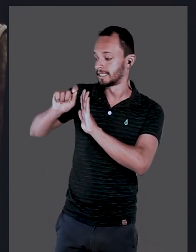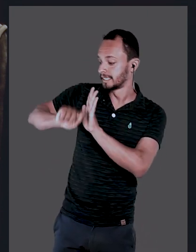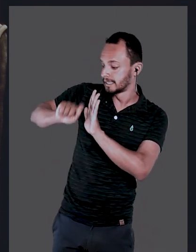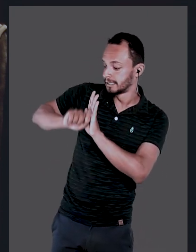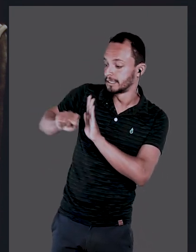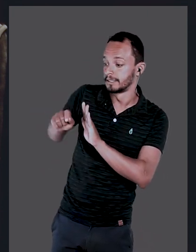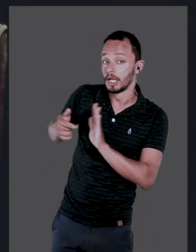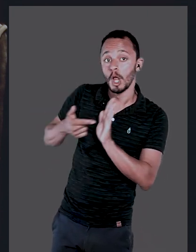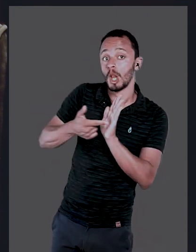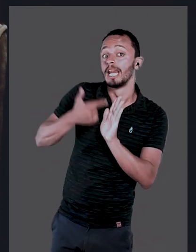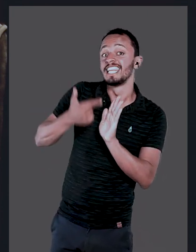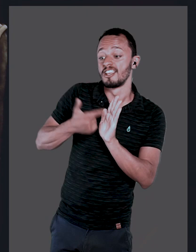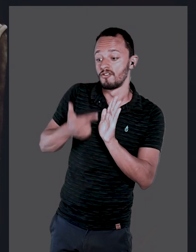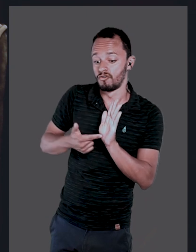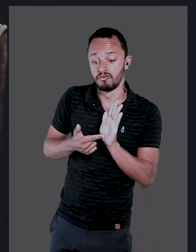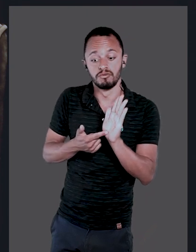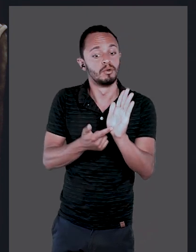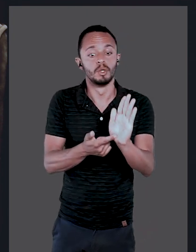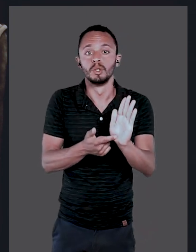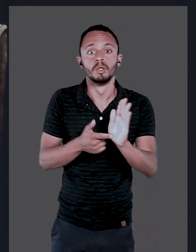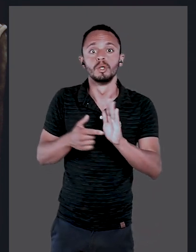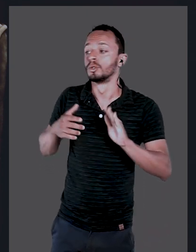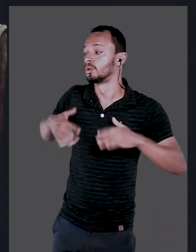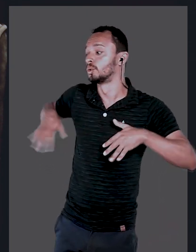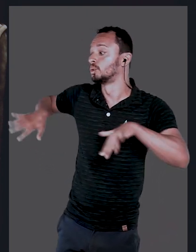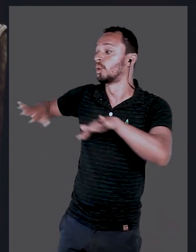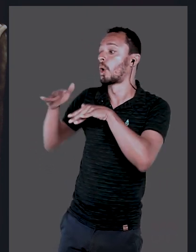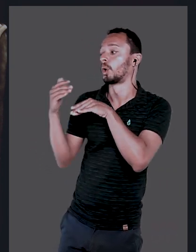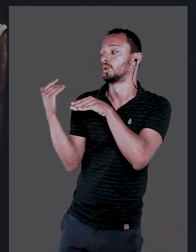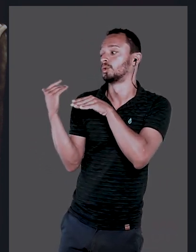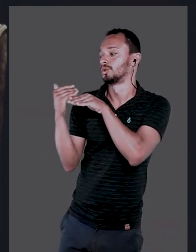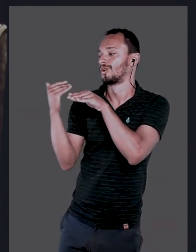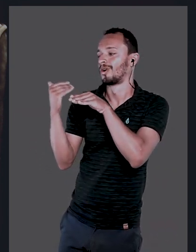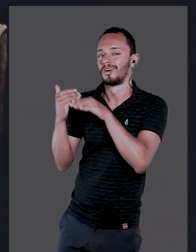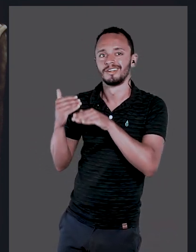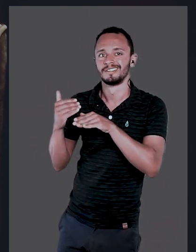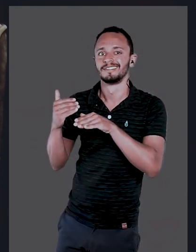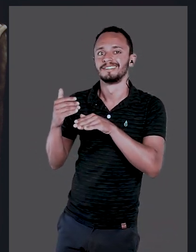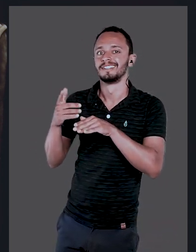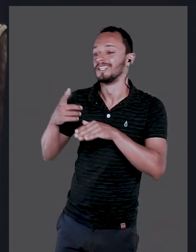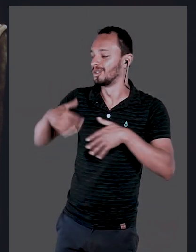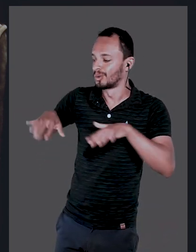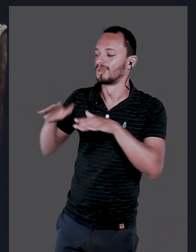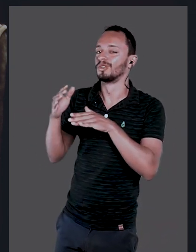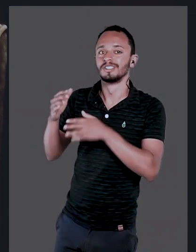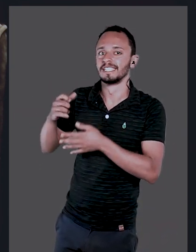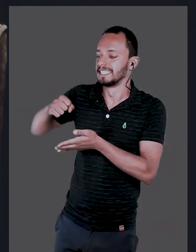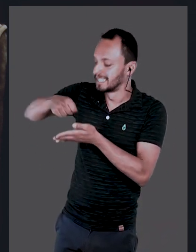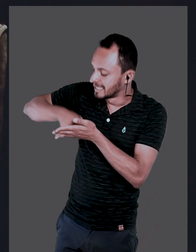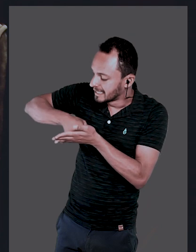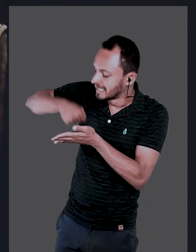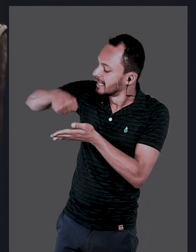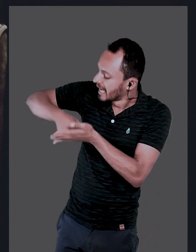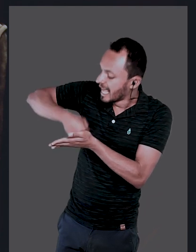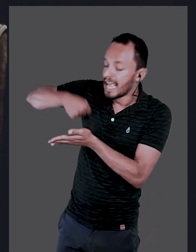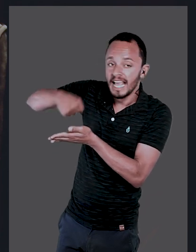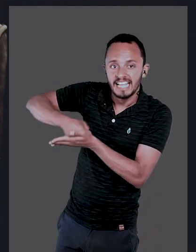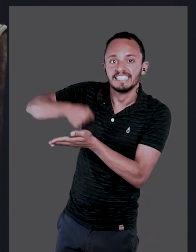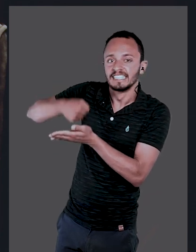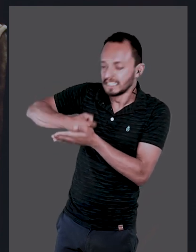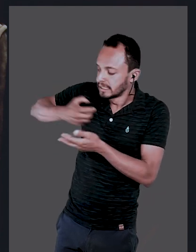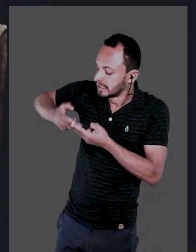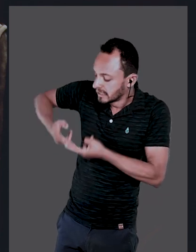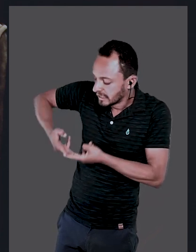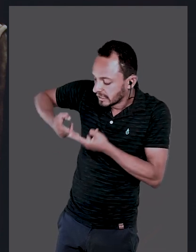todos nós, todos os que escrevemos e que um dia publicamos um livro, todos somos submetidos a uma